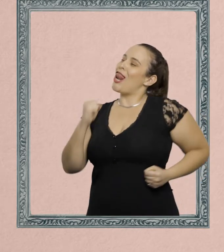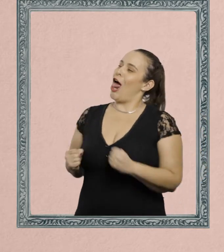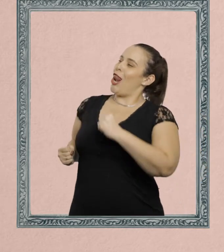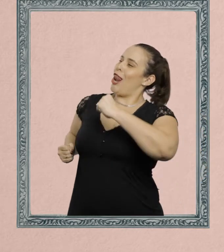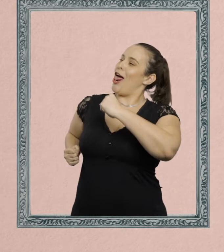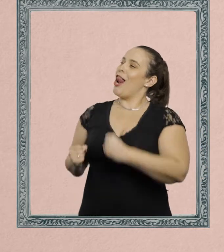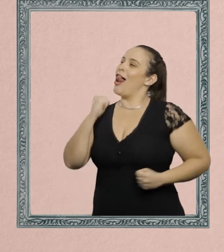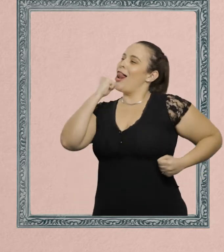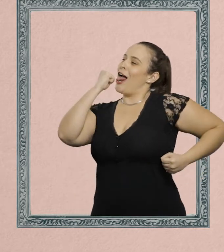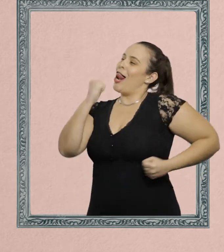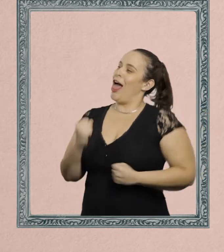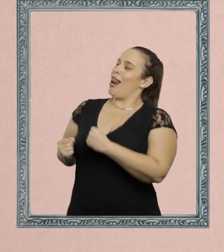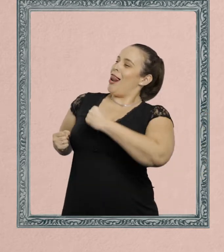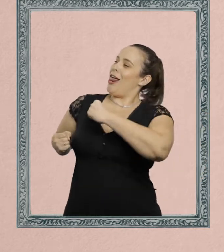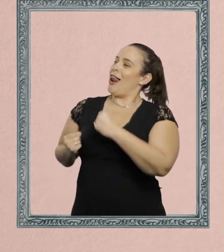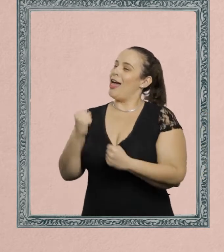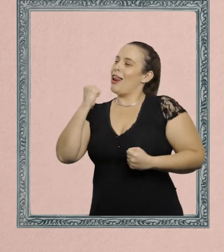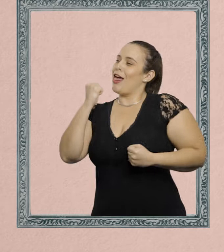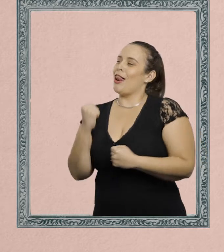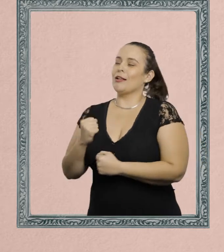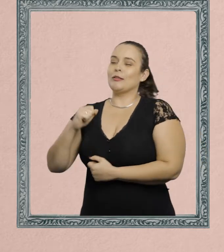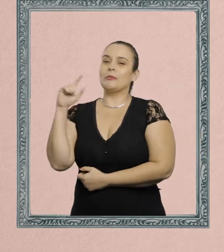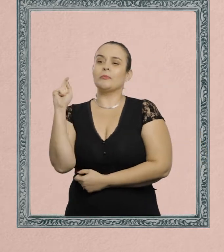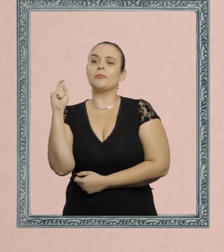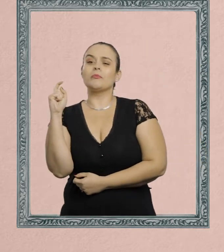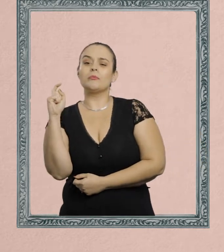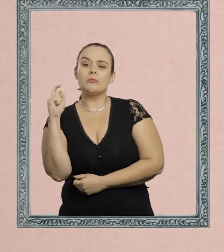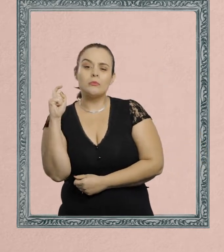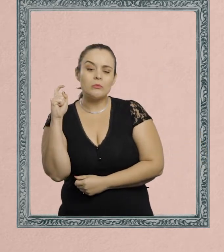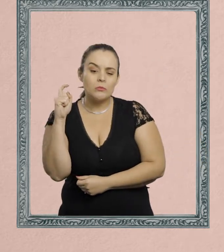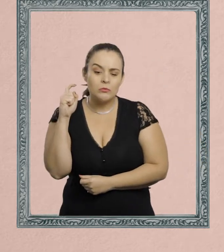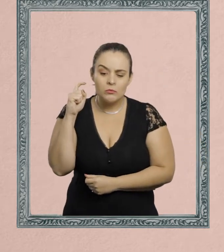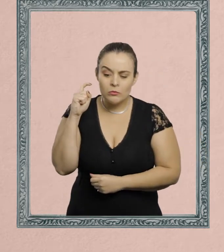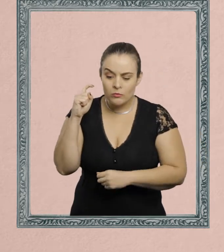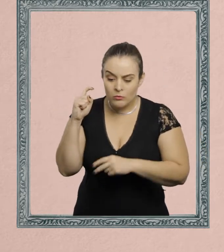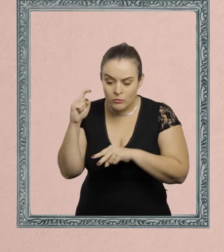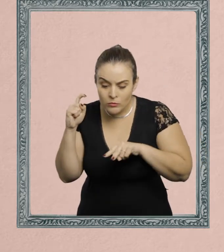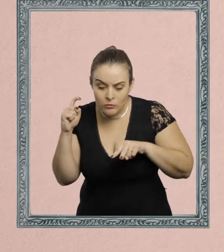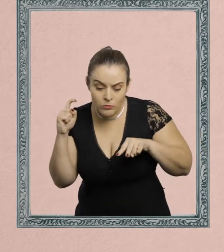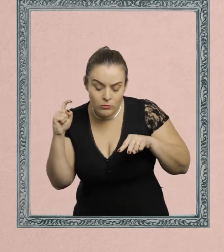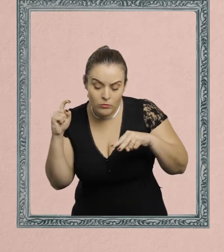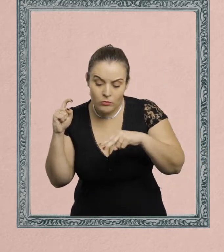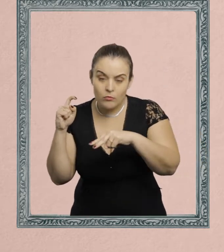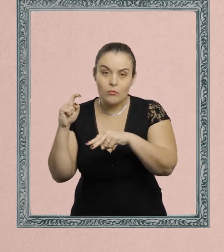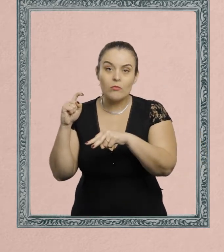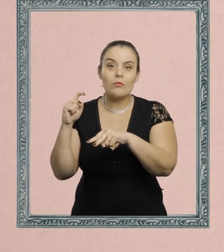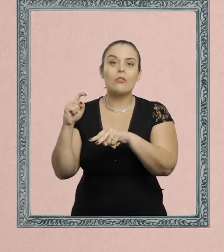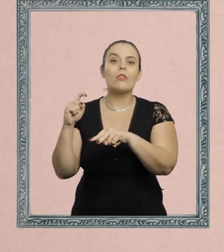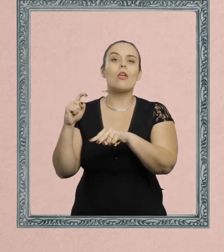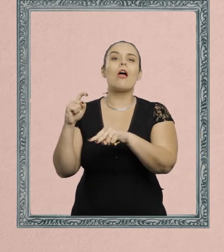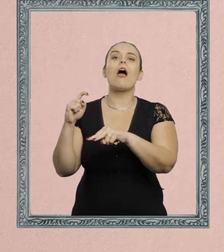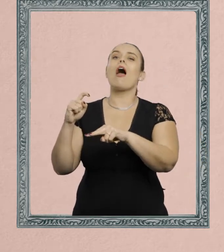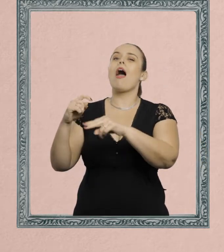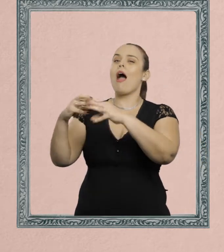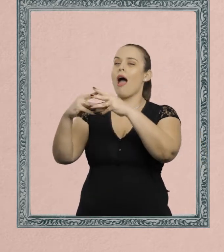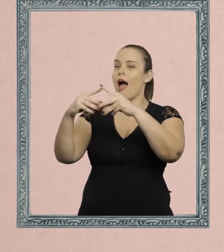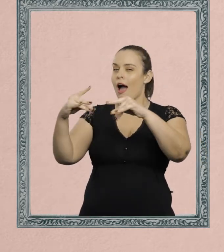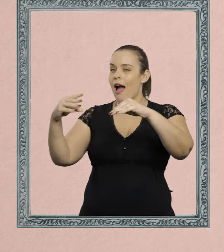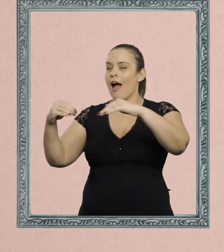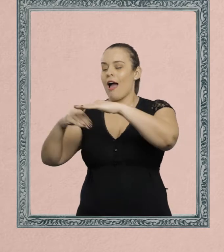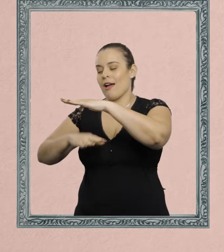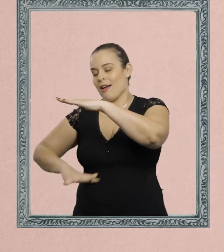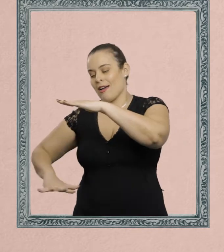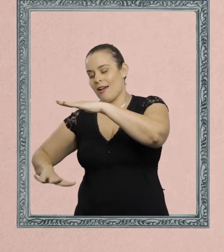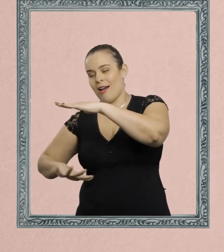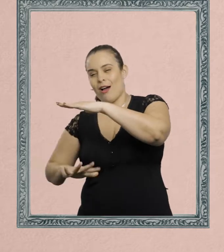horrível. De repente, Capitão Gancho viu uma fumaça saindo da casa subterrânea. O capitão pensou